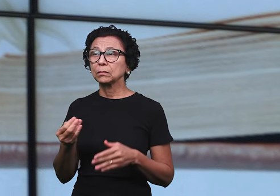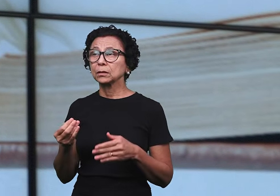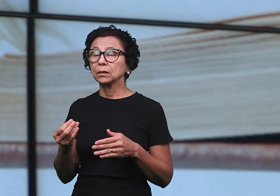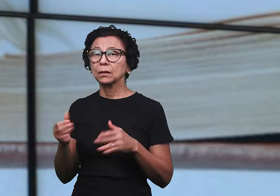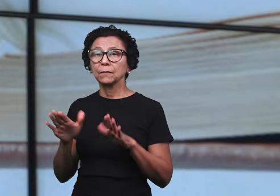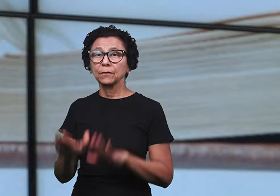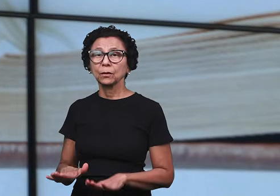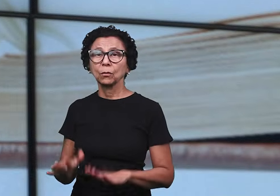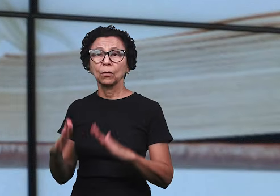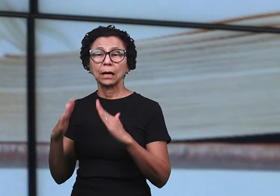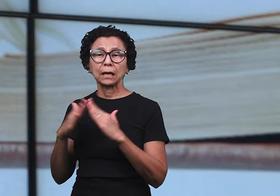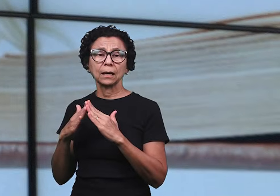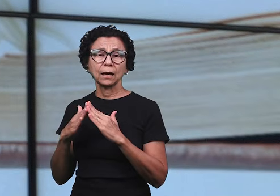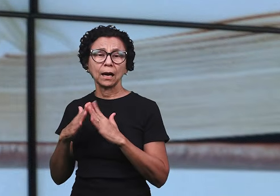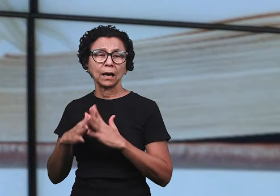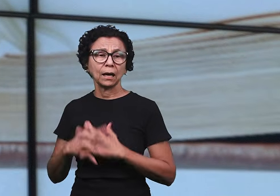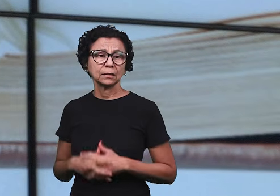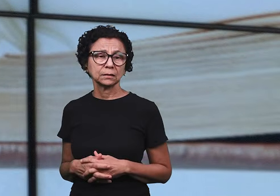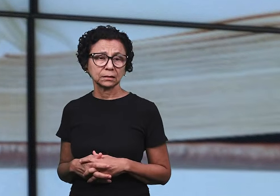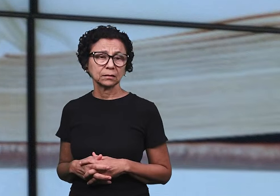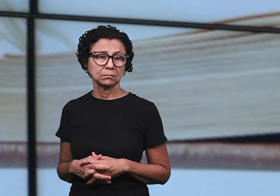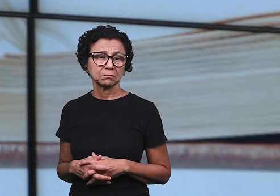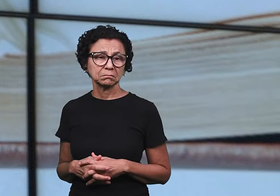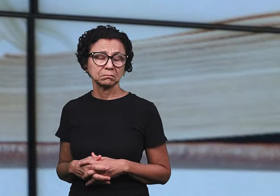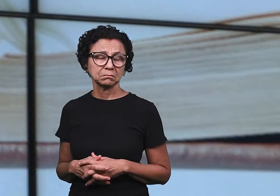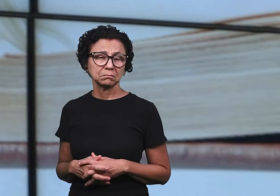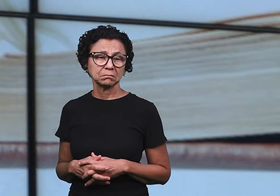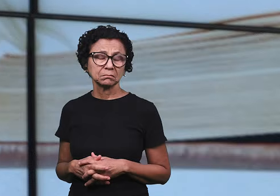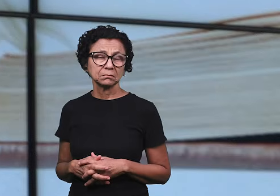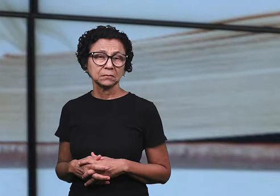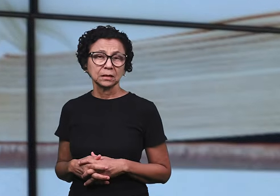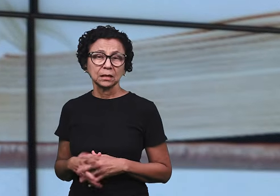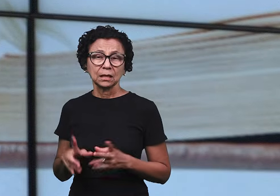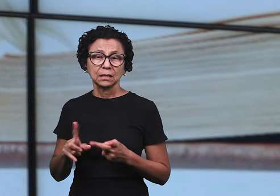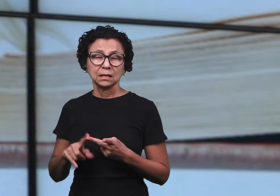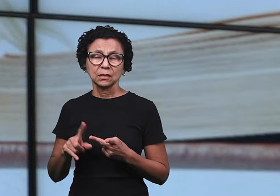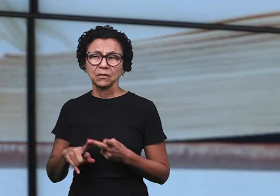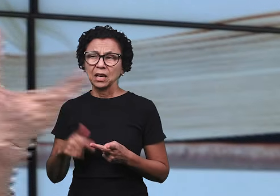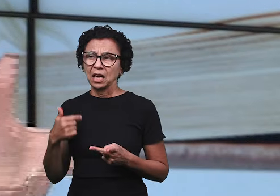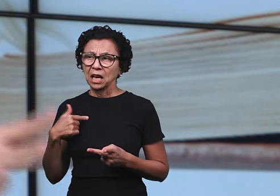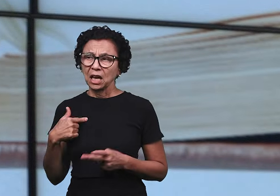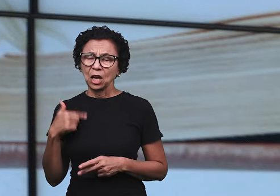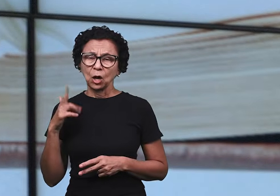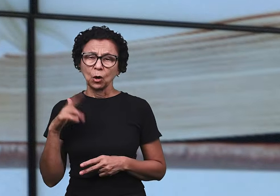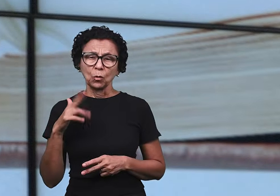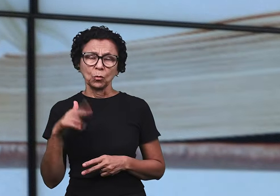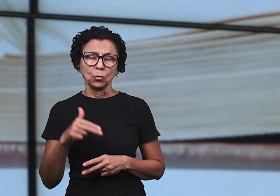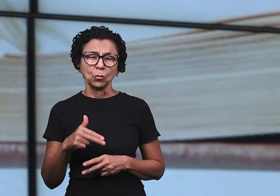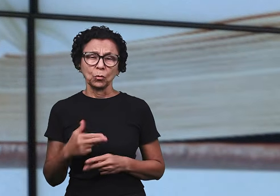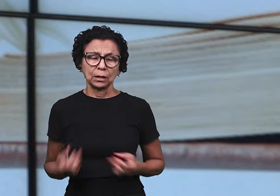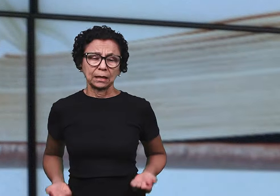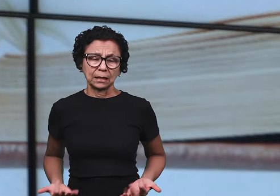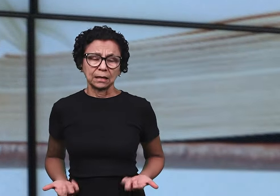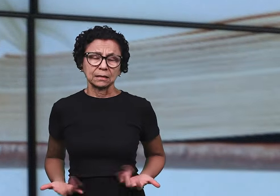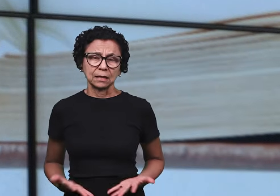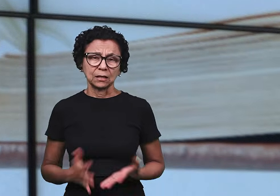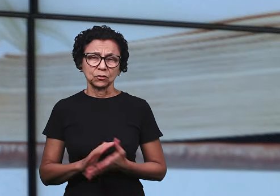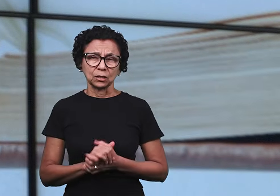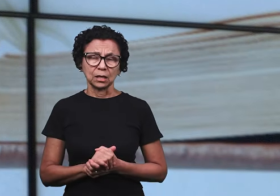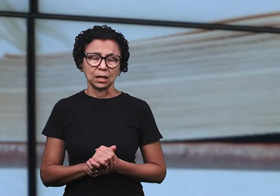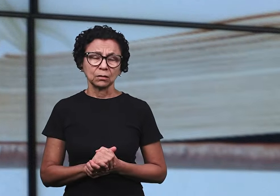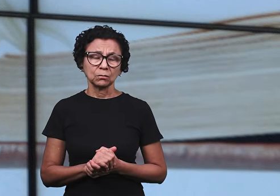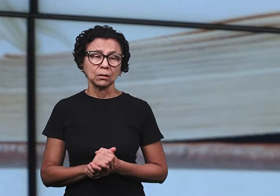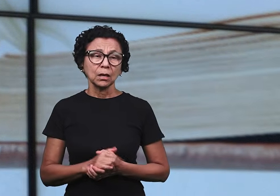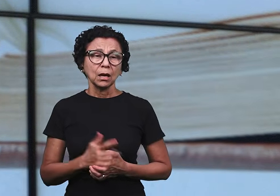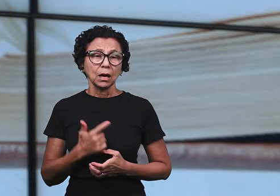casa, como aquele que, não, eu nunca saí para gastar a fazenda do meu pai, eu nunca me